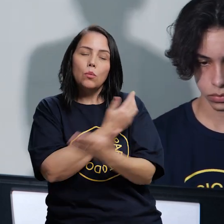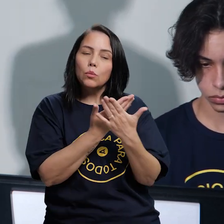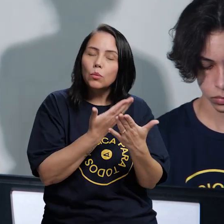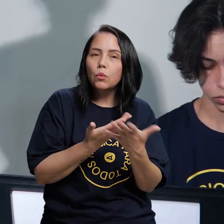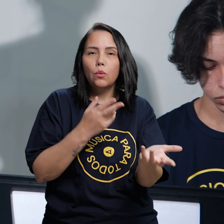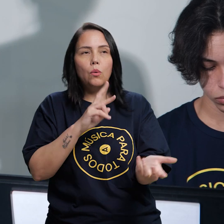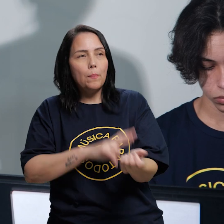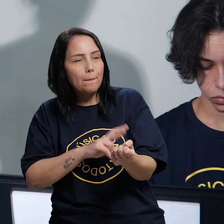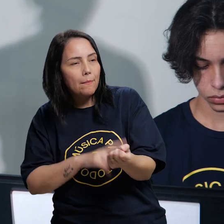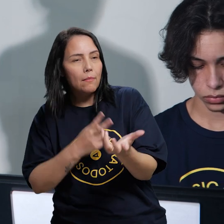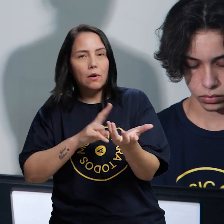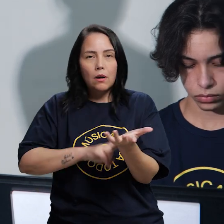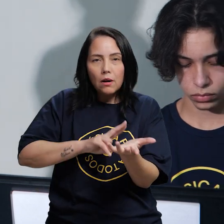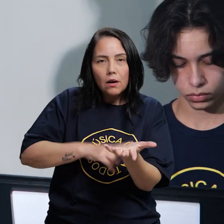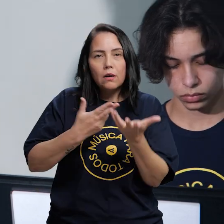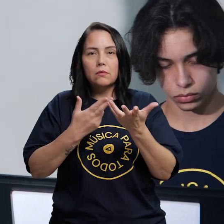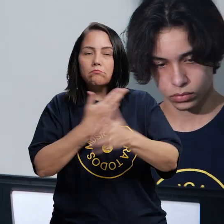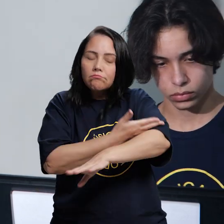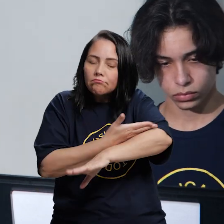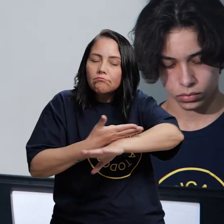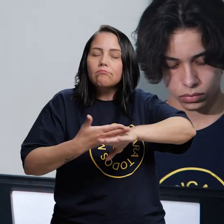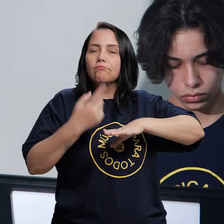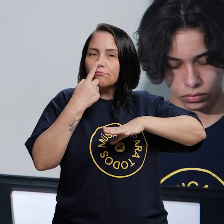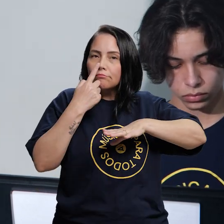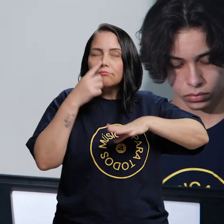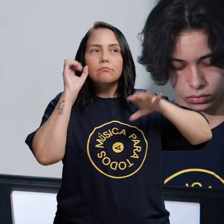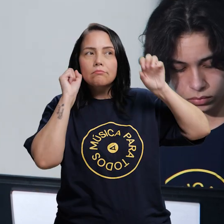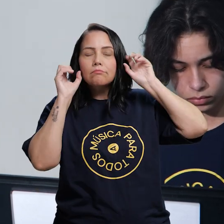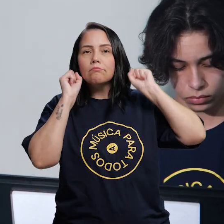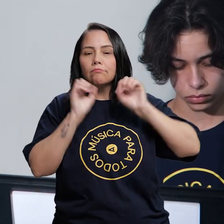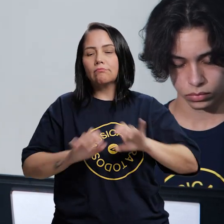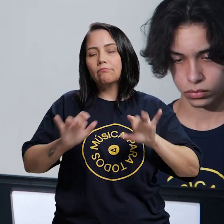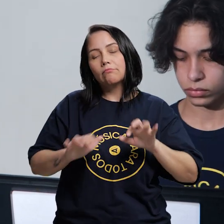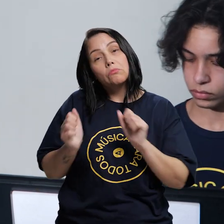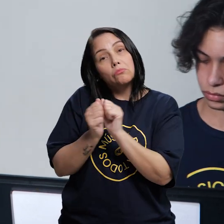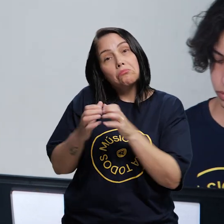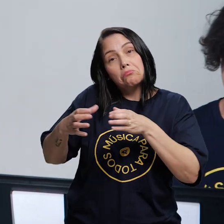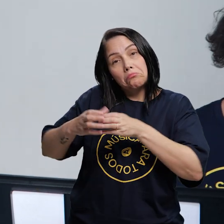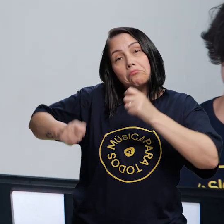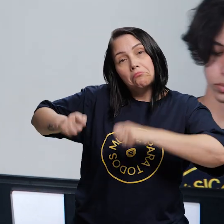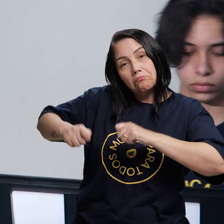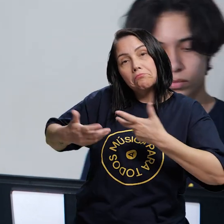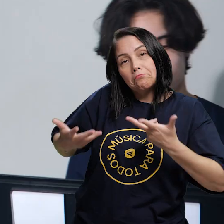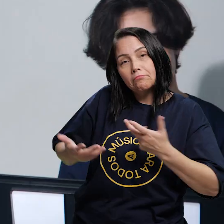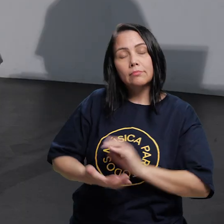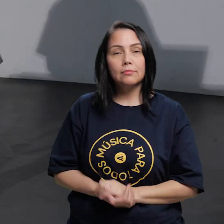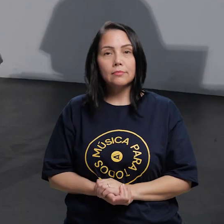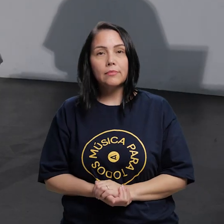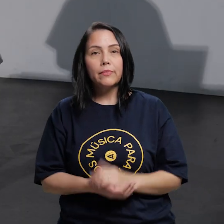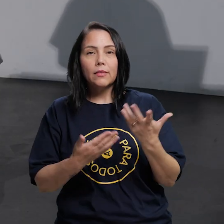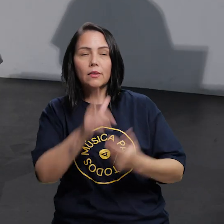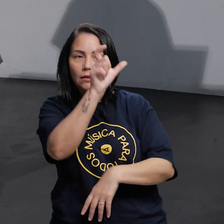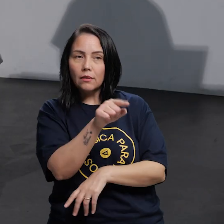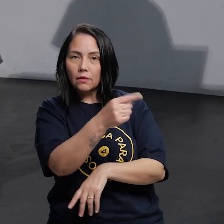no estudo com a parte do ritmo, do metrônomo, e aí já vai acostumando com essa sonoridade de estar tocando em banda, num grupo.